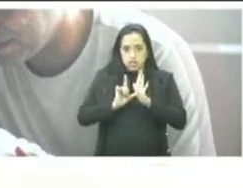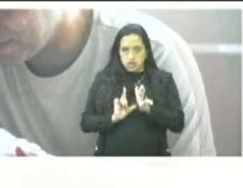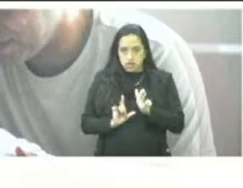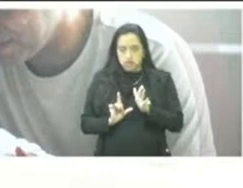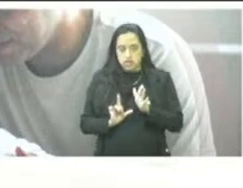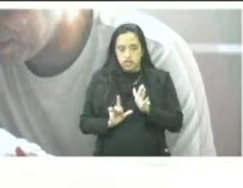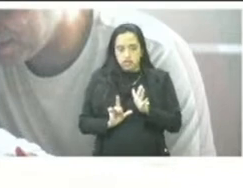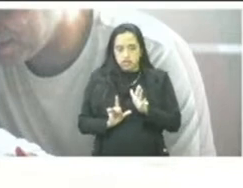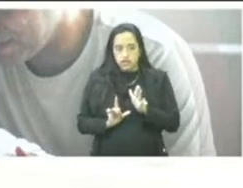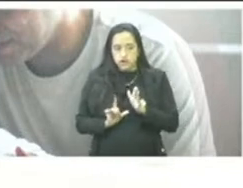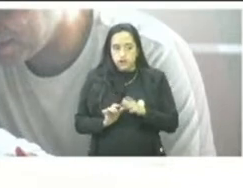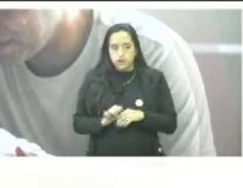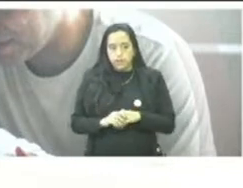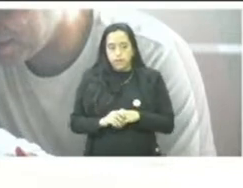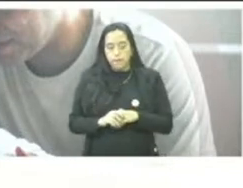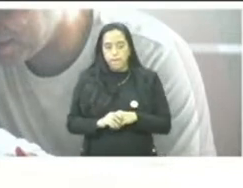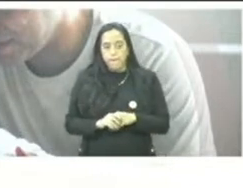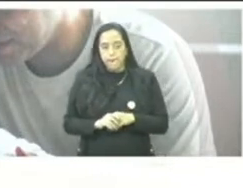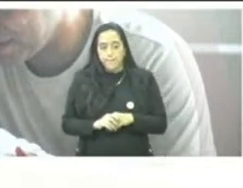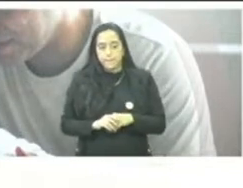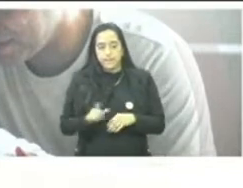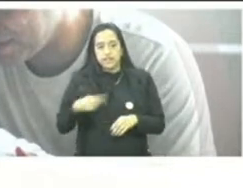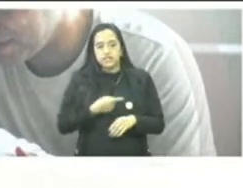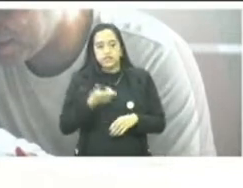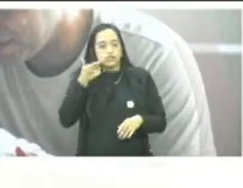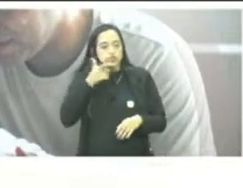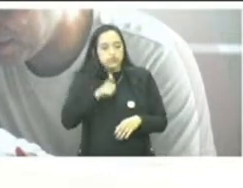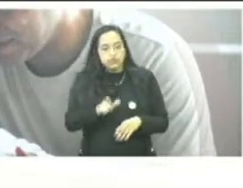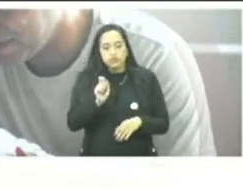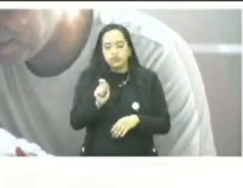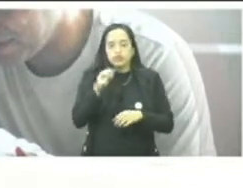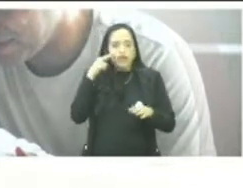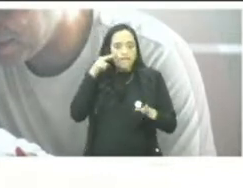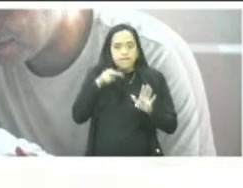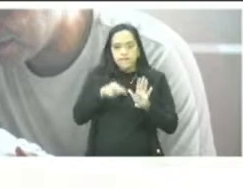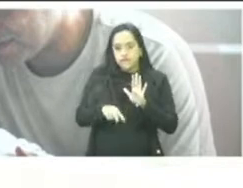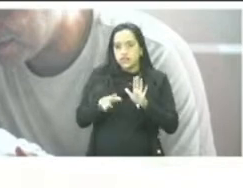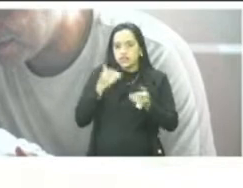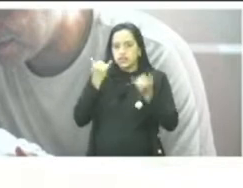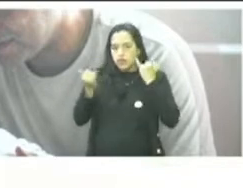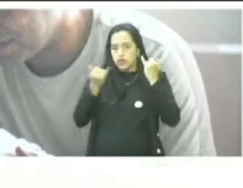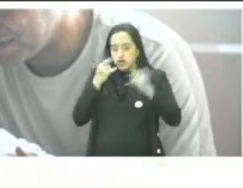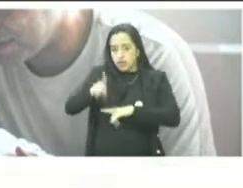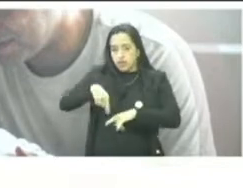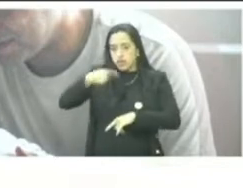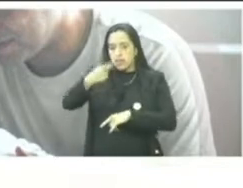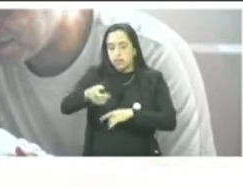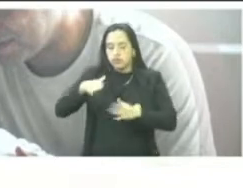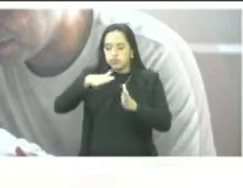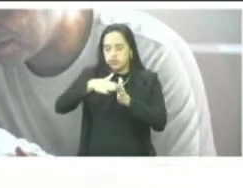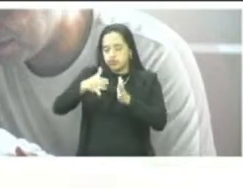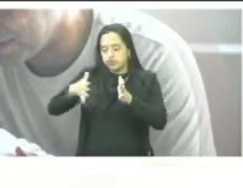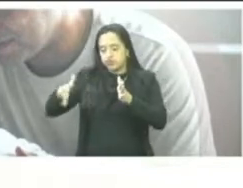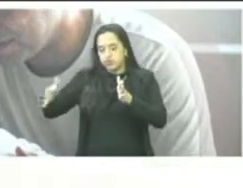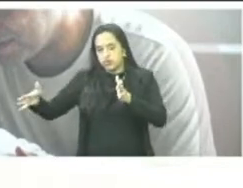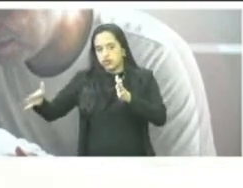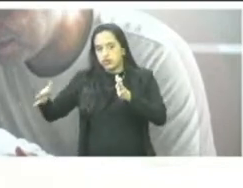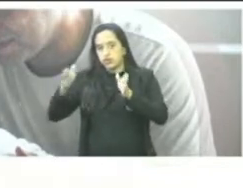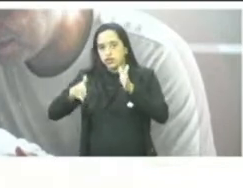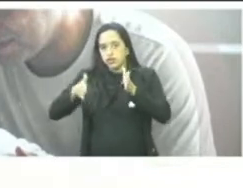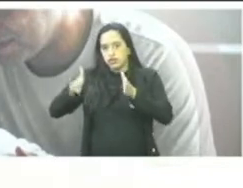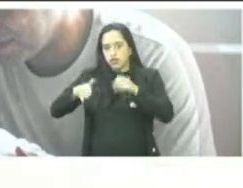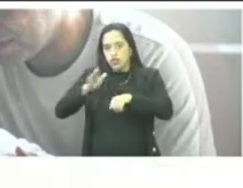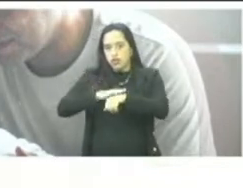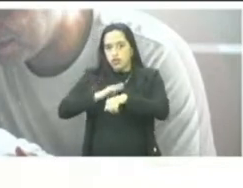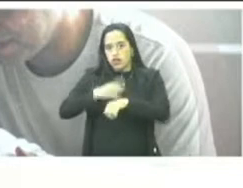parto pré-termo, a gente consegue enxergar essa informação depois do decorrido tempo das 40 semanas